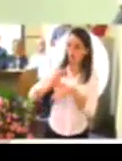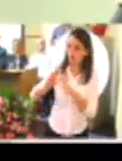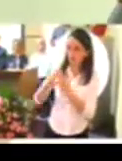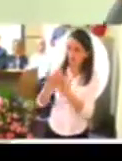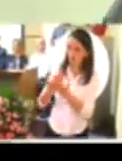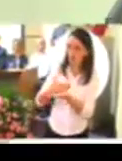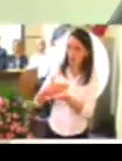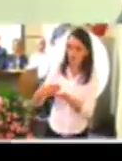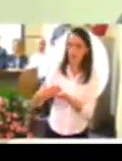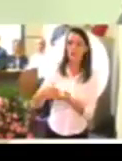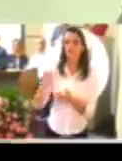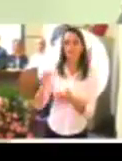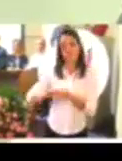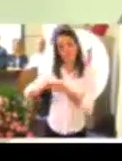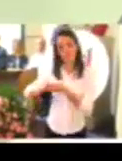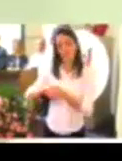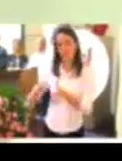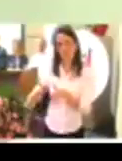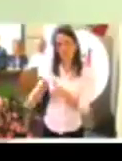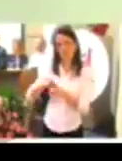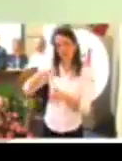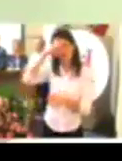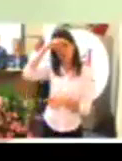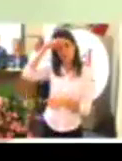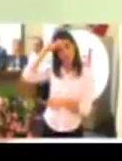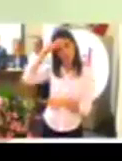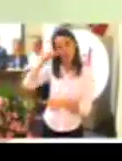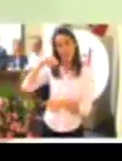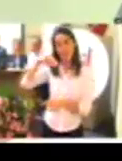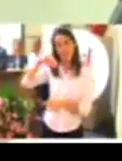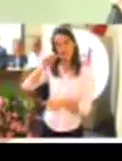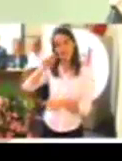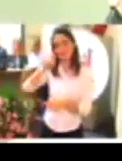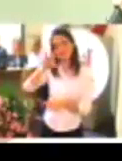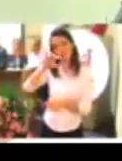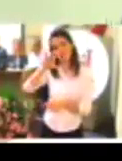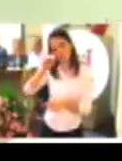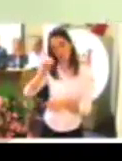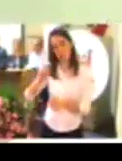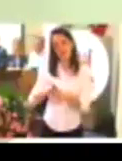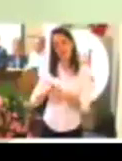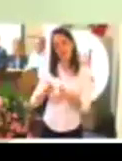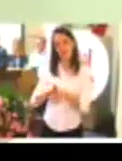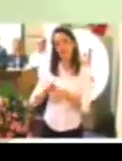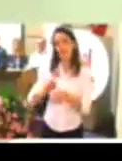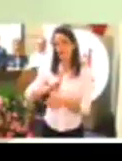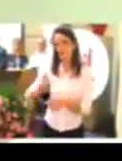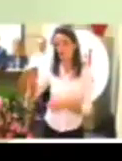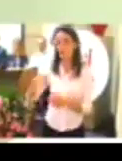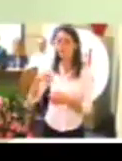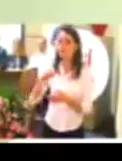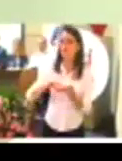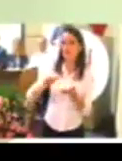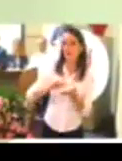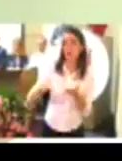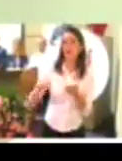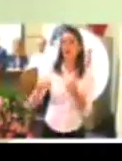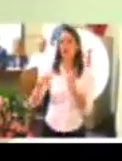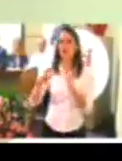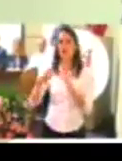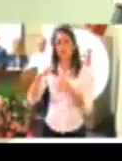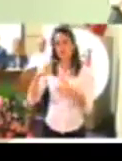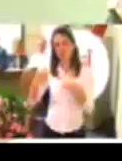pela presença. Cumprimentar o prefeito municipal, Márcio Búrigo, em seu nome, cumprimentar todos os secretários,